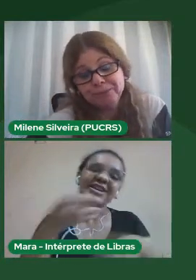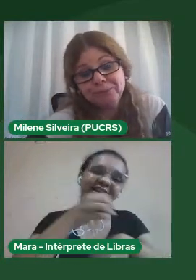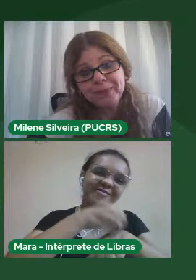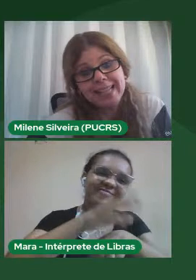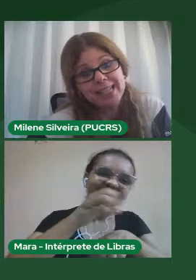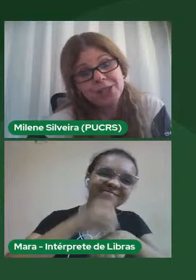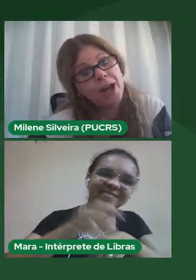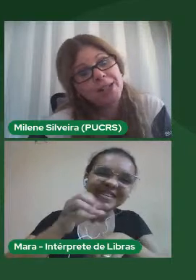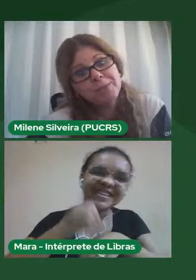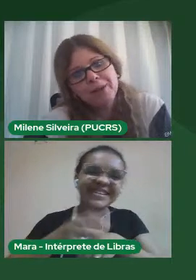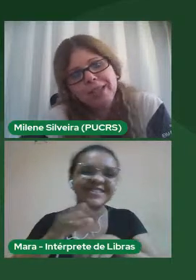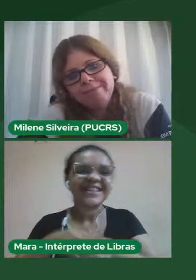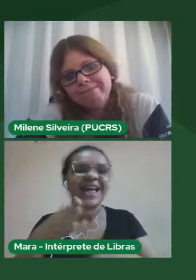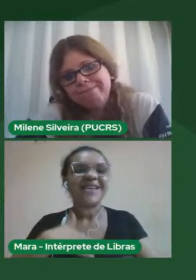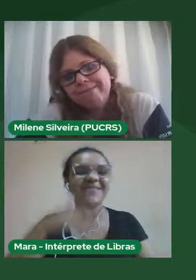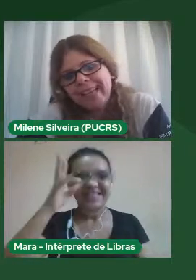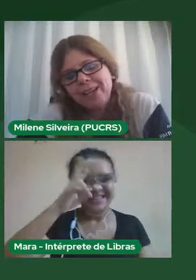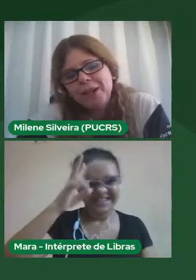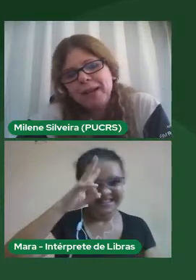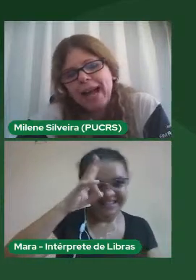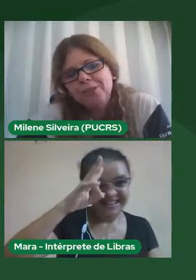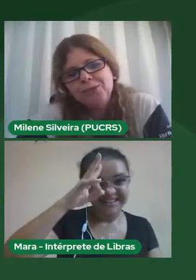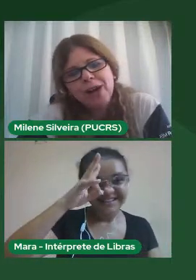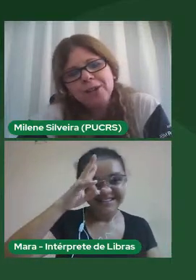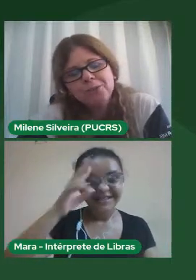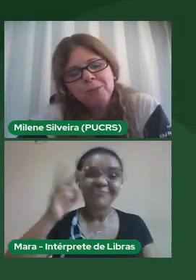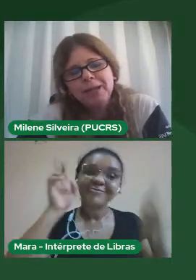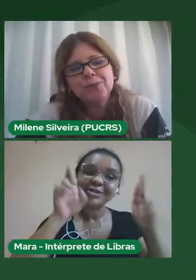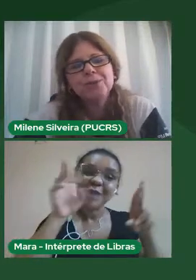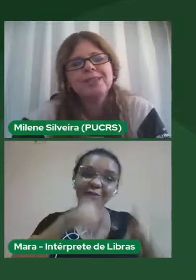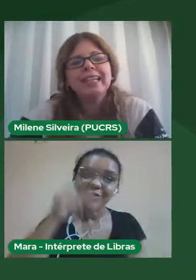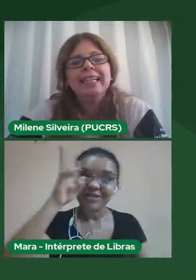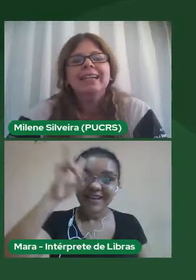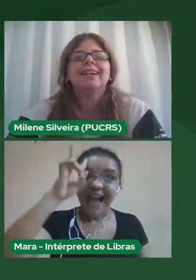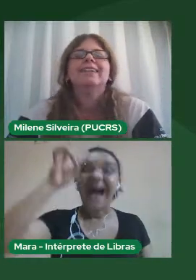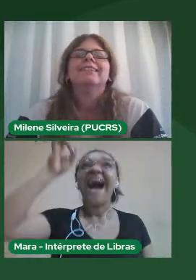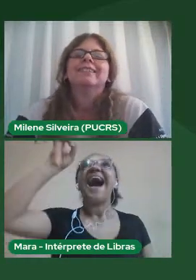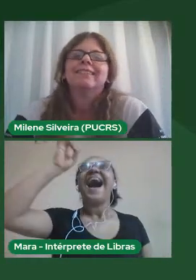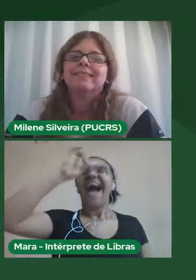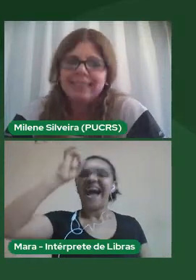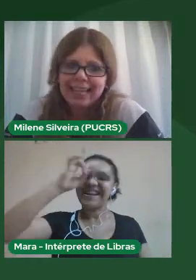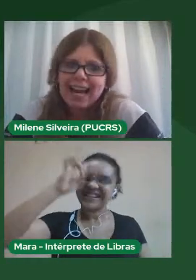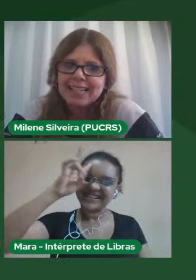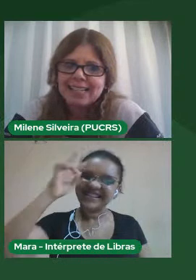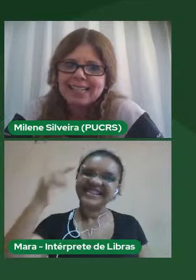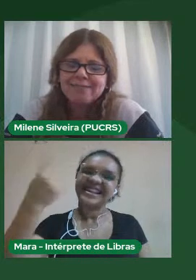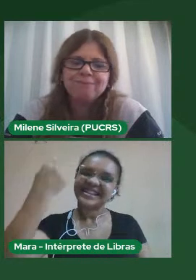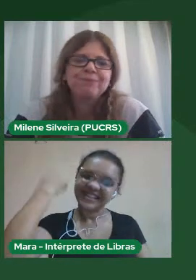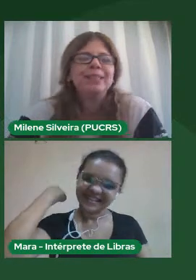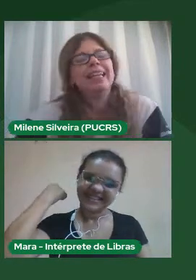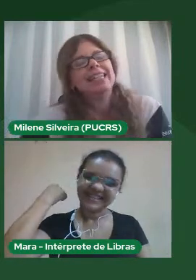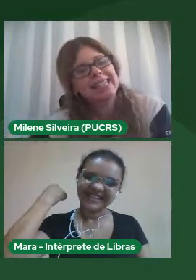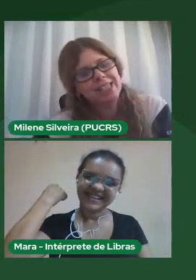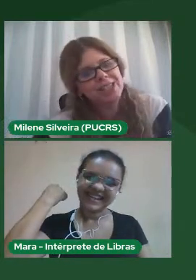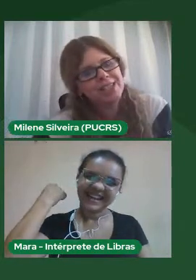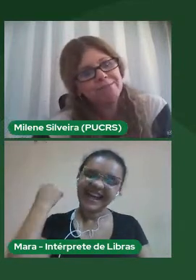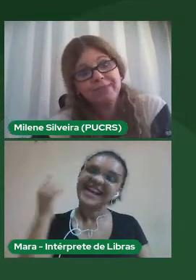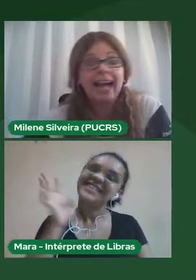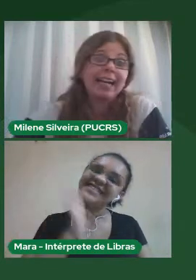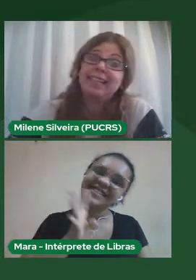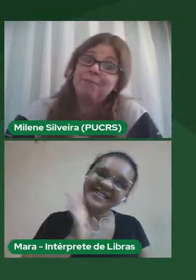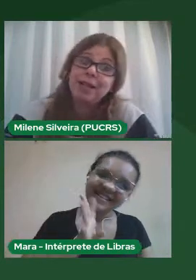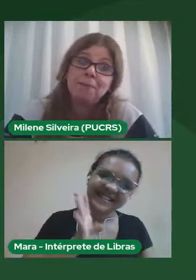pouquinho dessa história, espero que tenham lembrado de vários momentos legais,